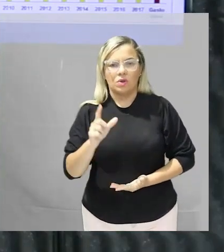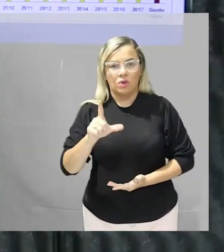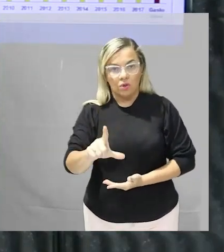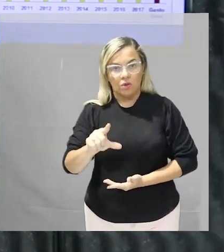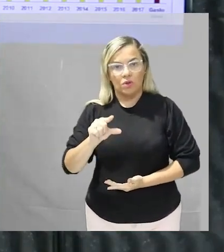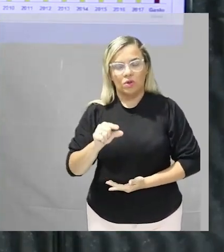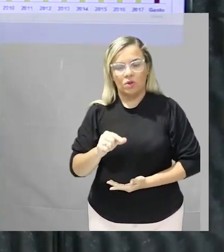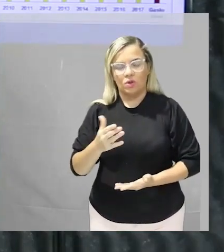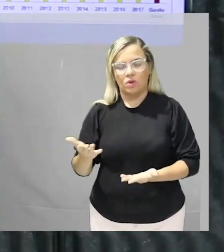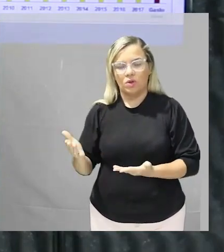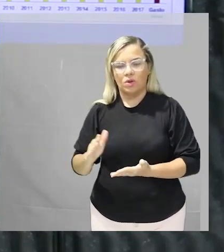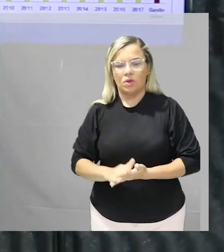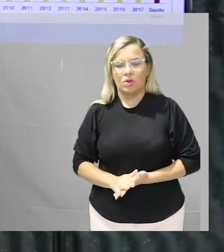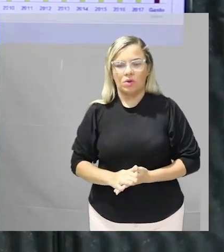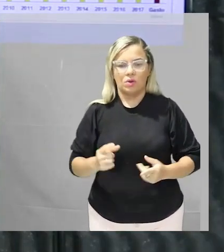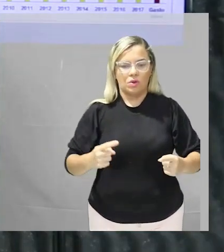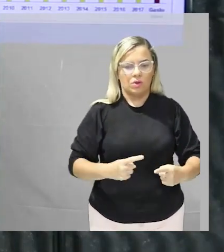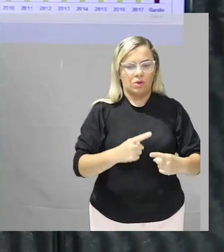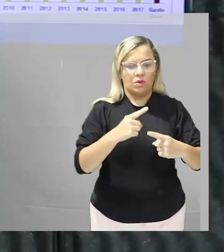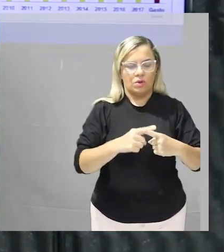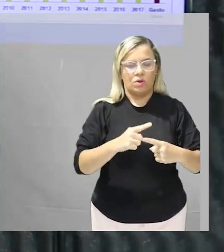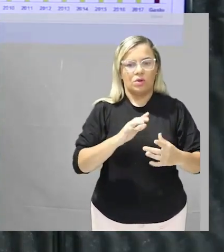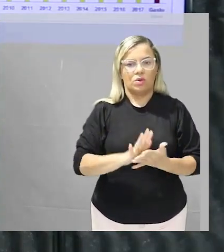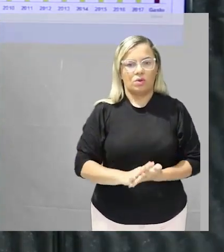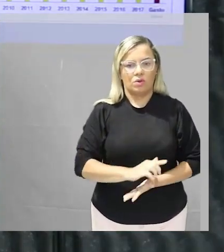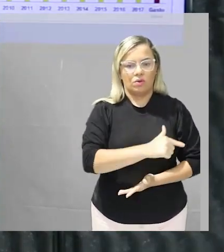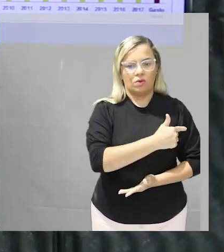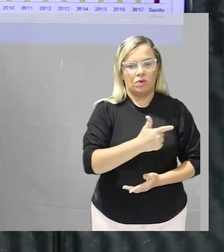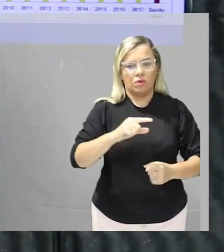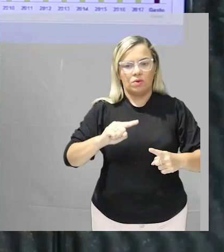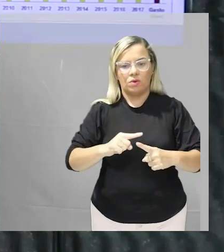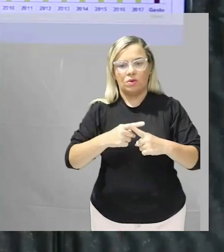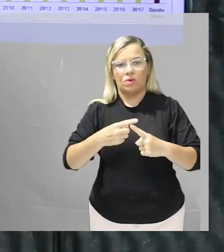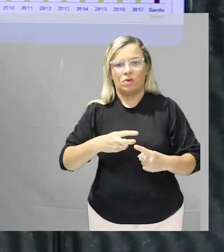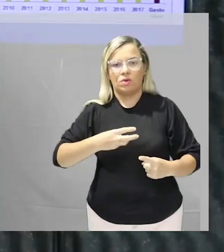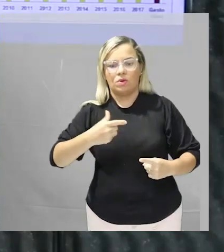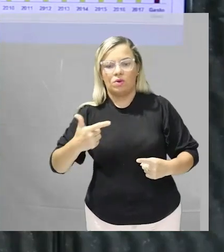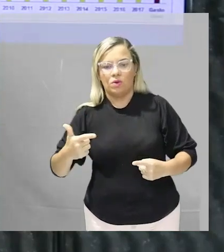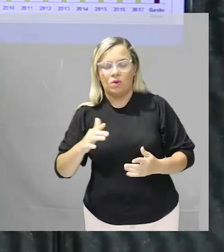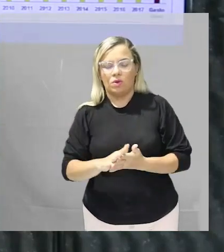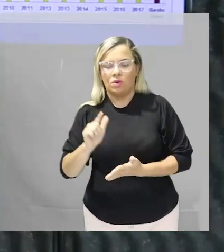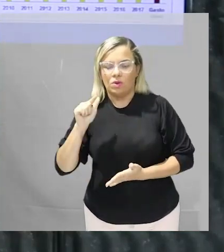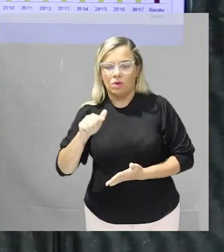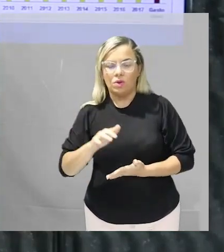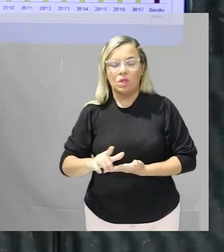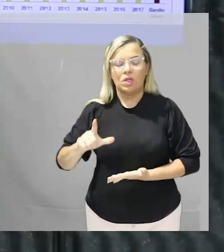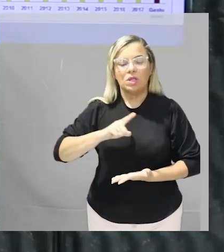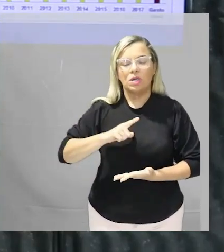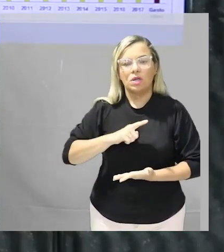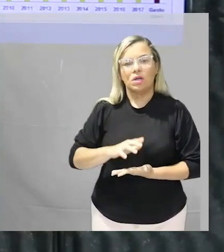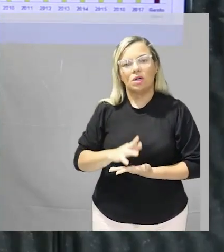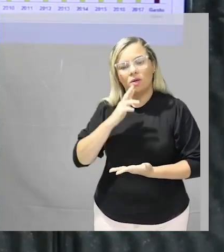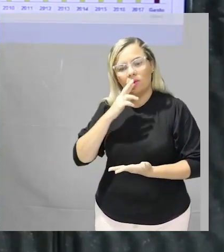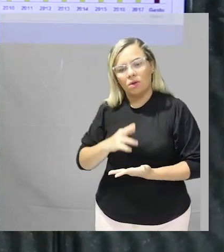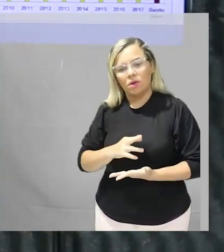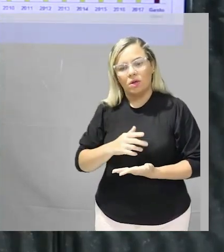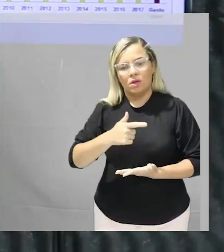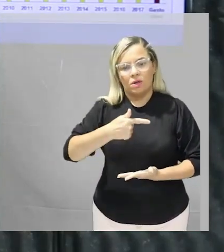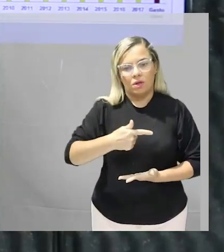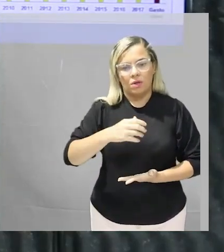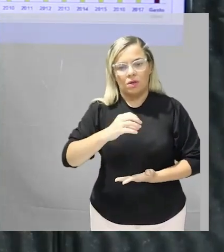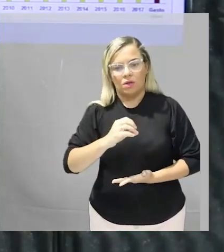optamos pela multiplicação do 22 pelo 32 E isso tem como resposta o 704